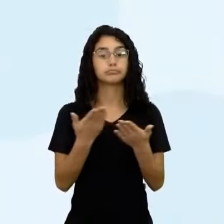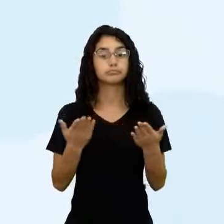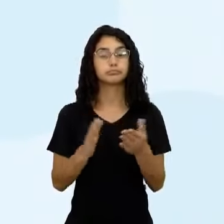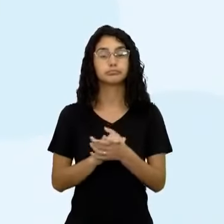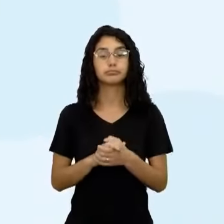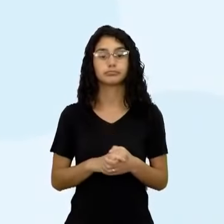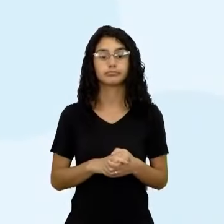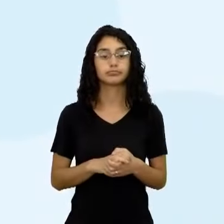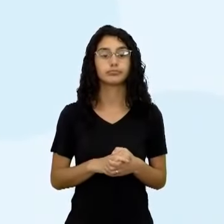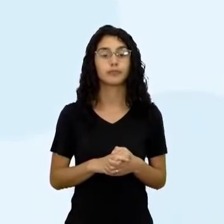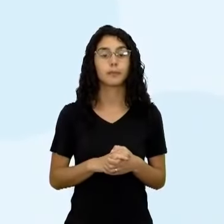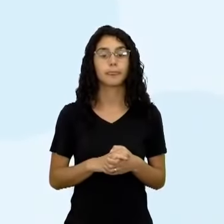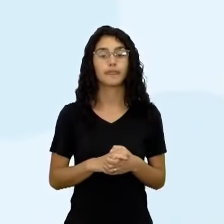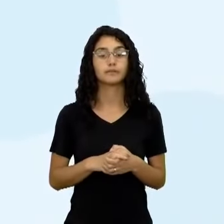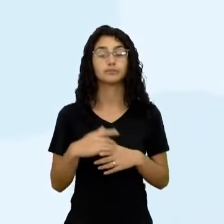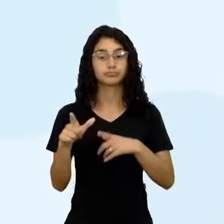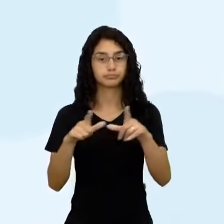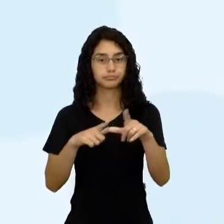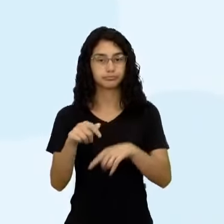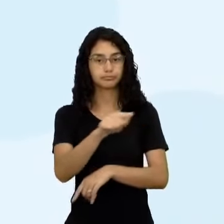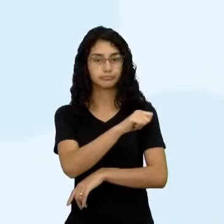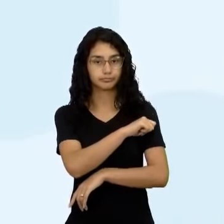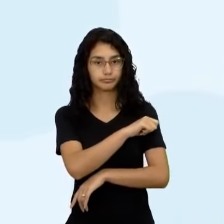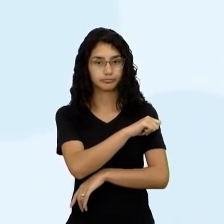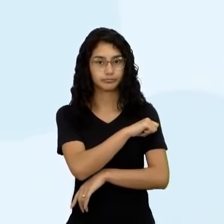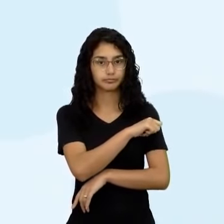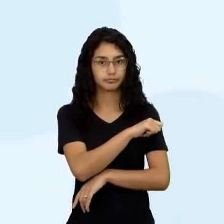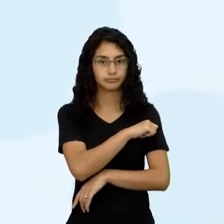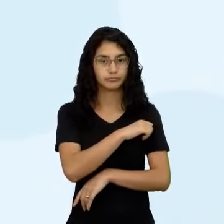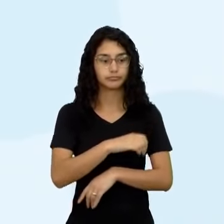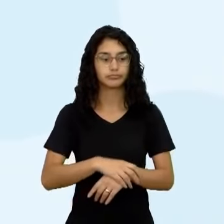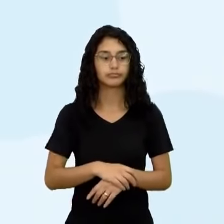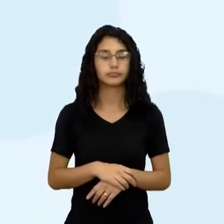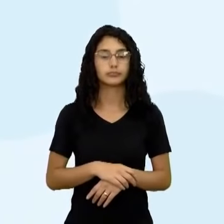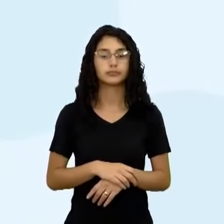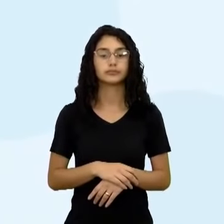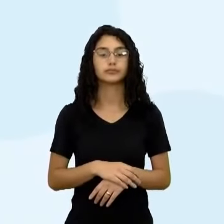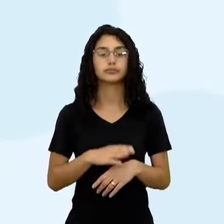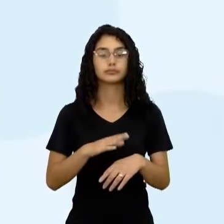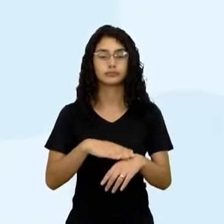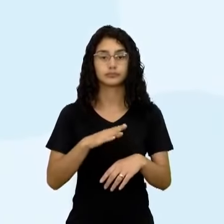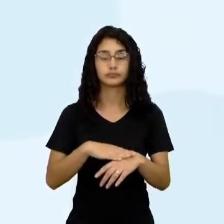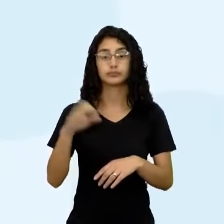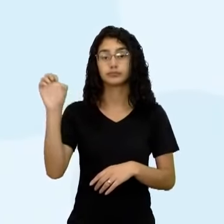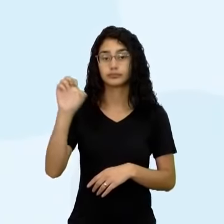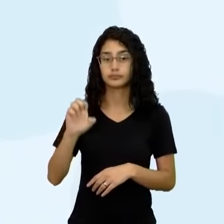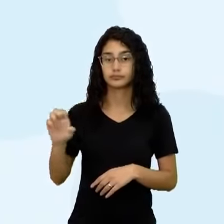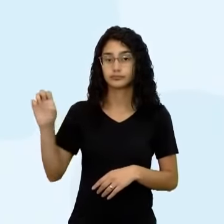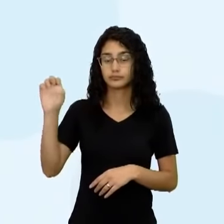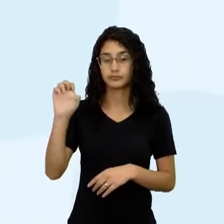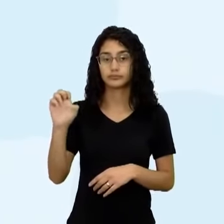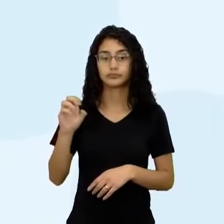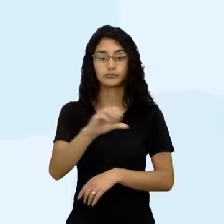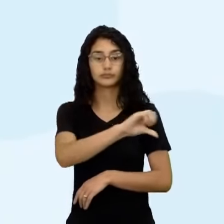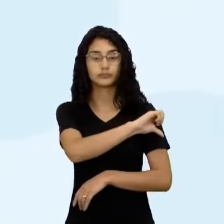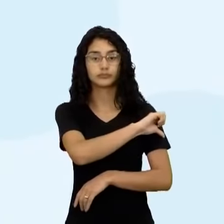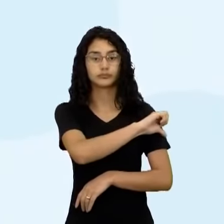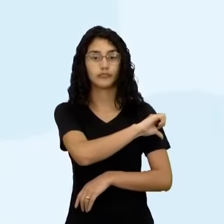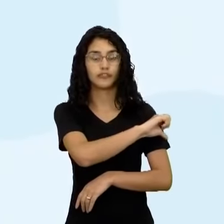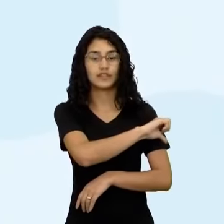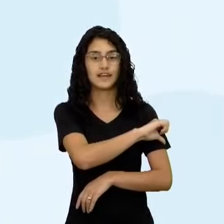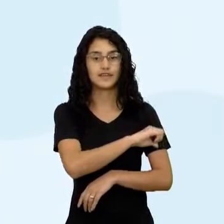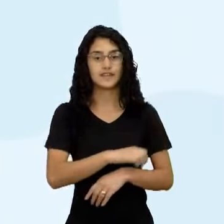coisa muito especial é um trabalho de uma aluna né da do estado né da Escola Estadual estudante do nono ano